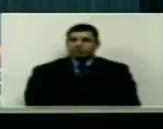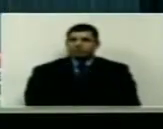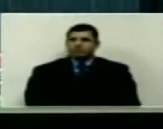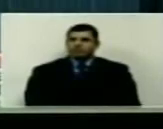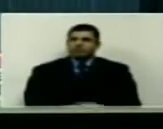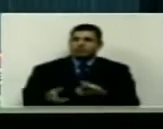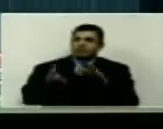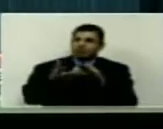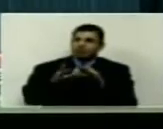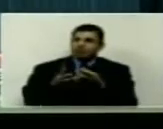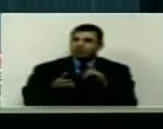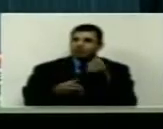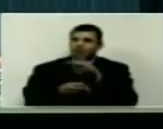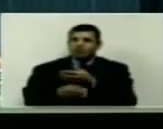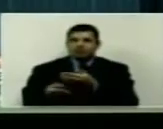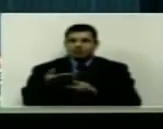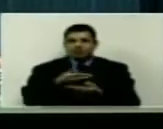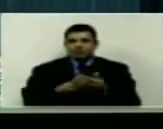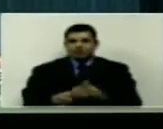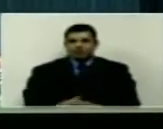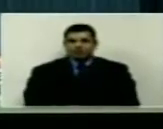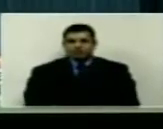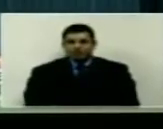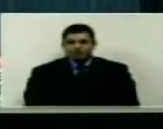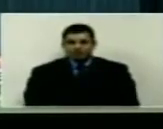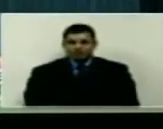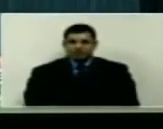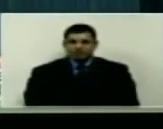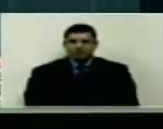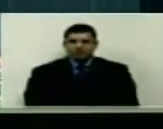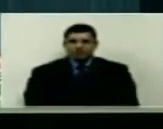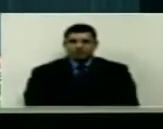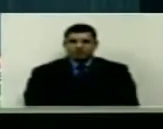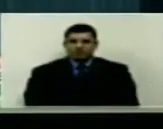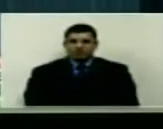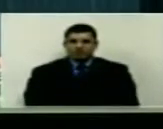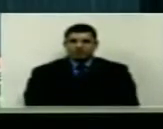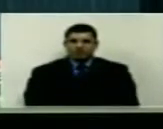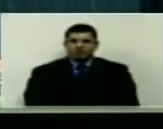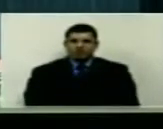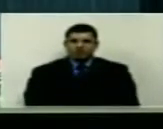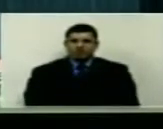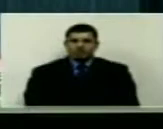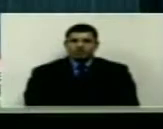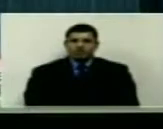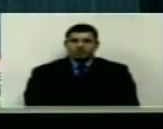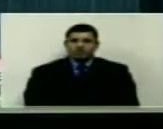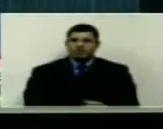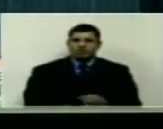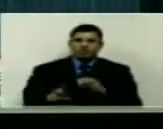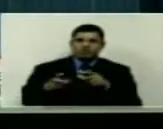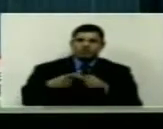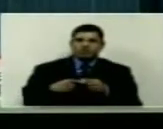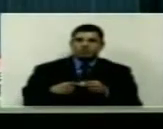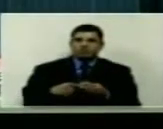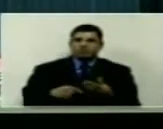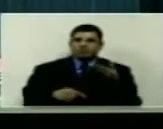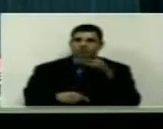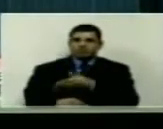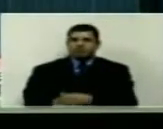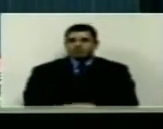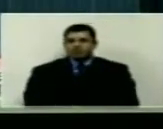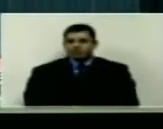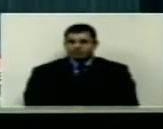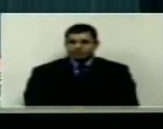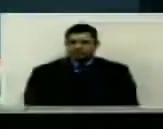Não interessa o que é pauta dos interesses maiores do povo do Estado do Amazonas. Eu acho que nós temos esse desafio de recolocar o debate